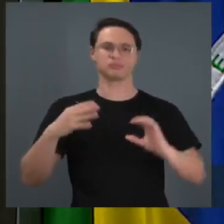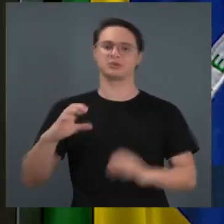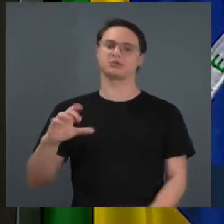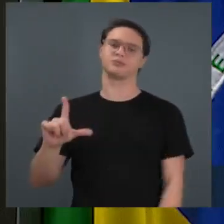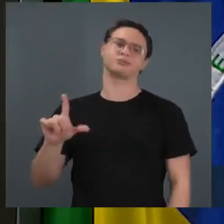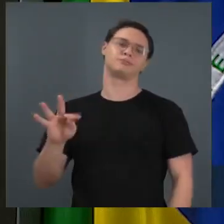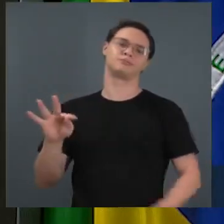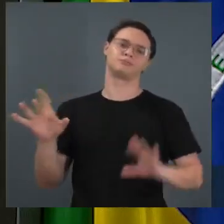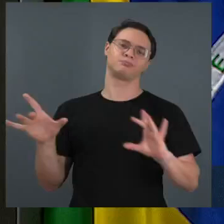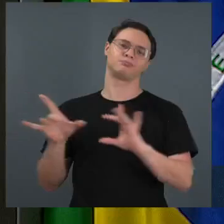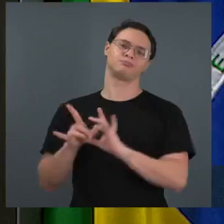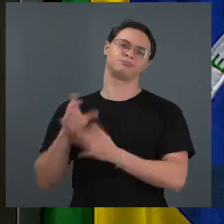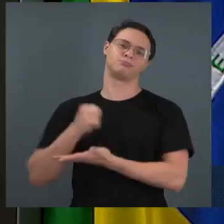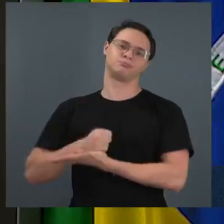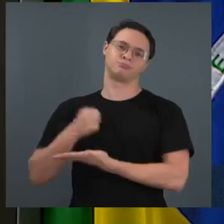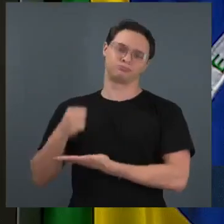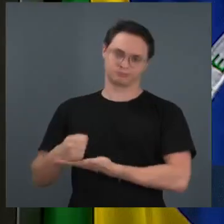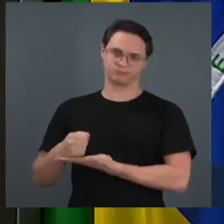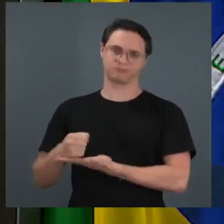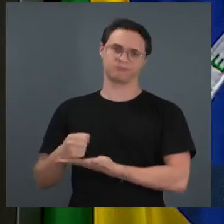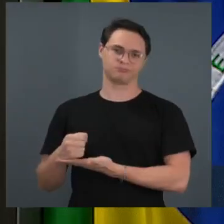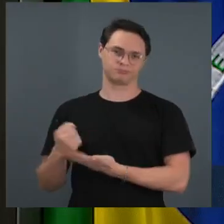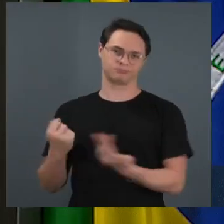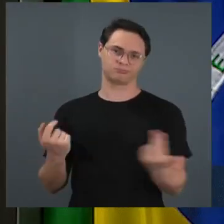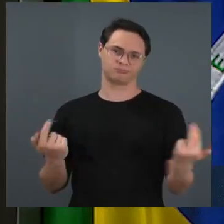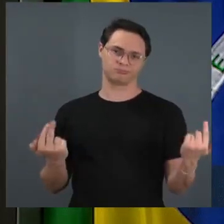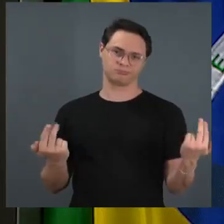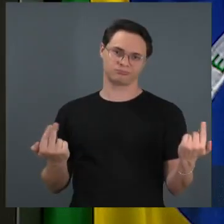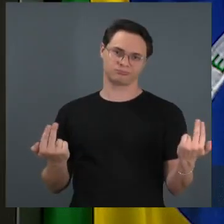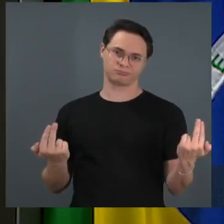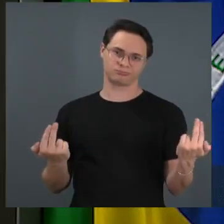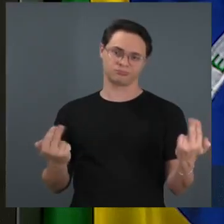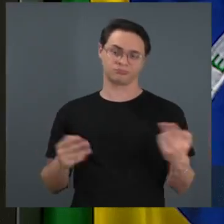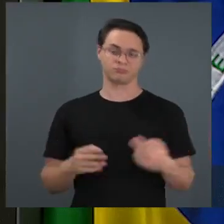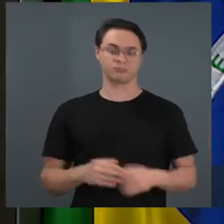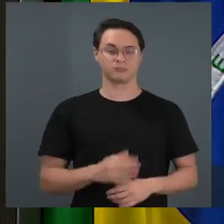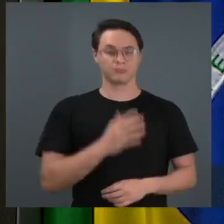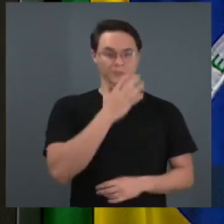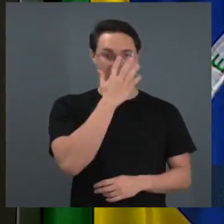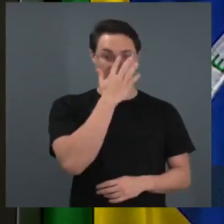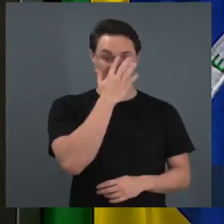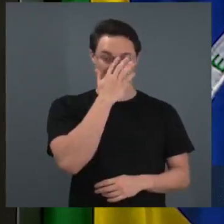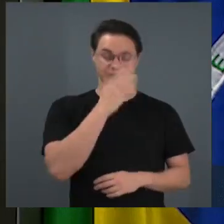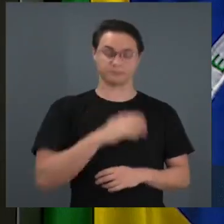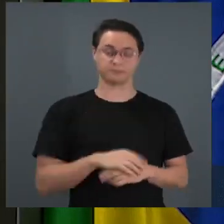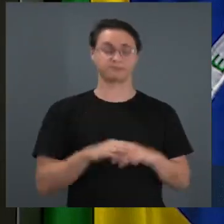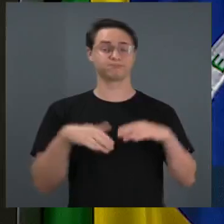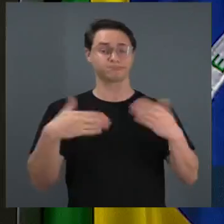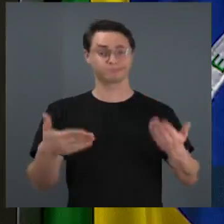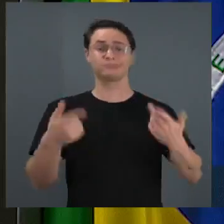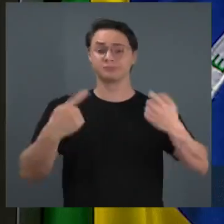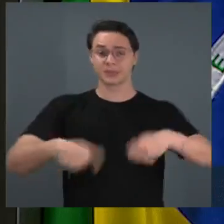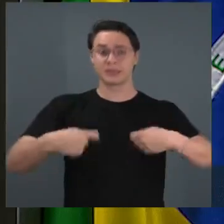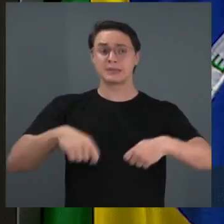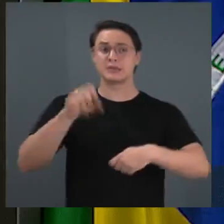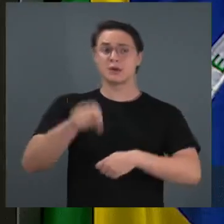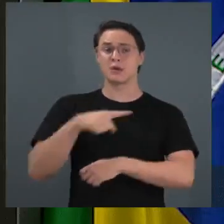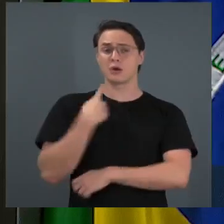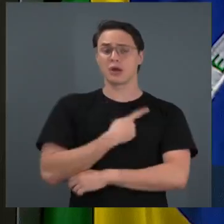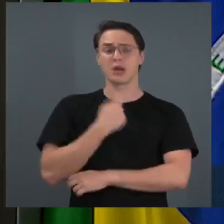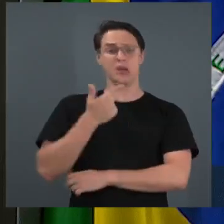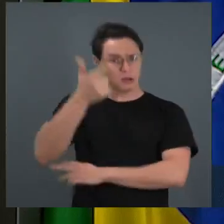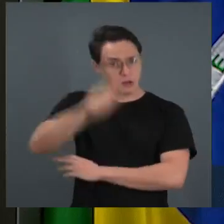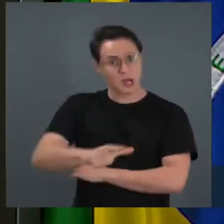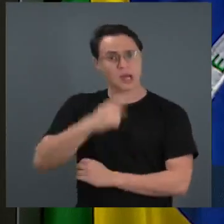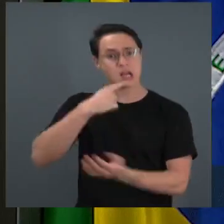um vínculo regido pela nossa CLT. É necessário reafirmar o